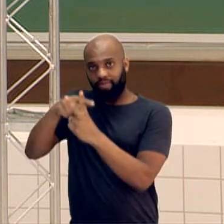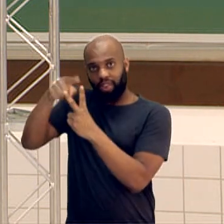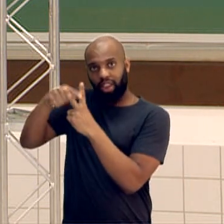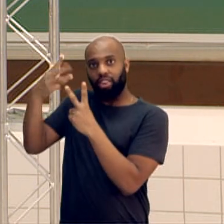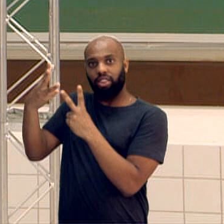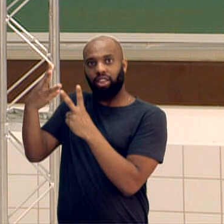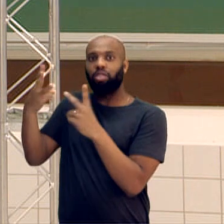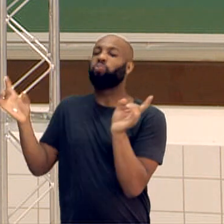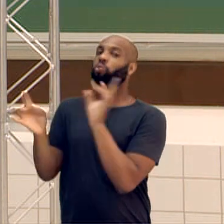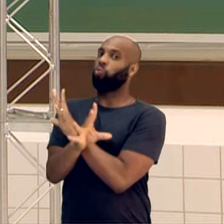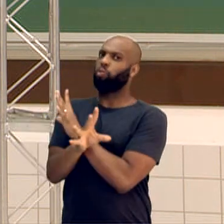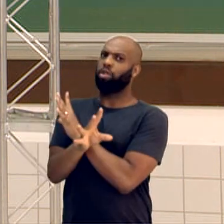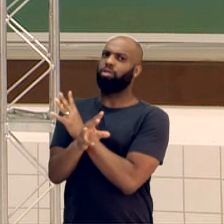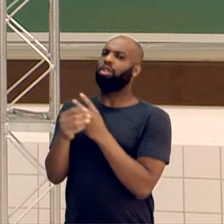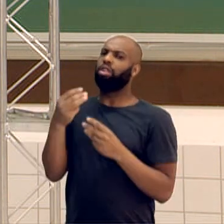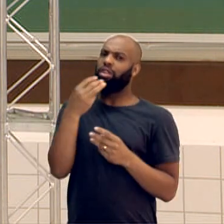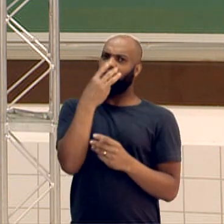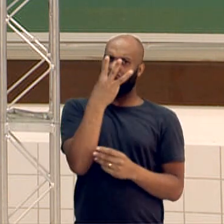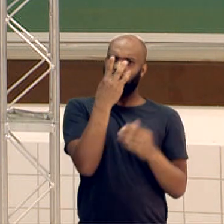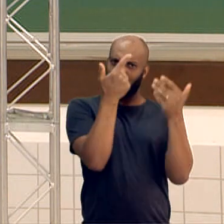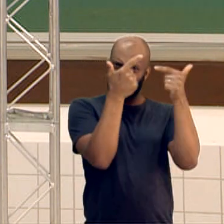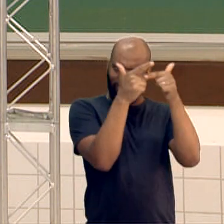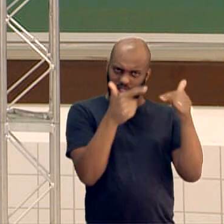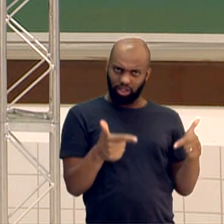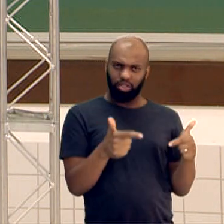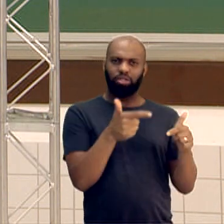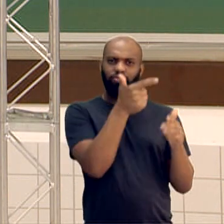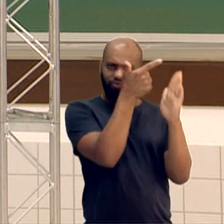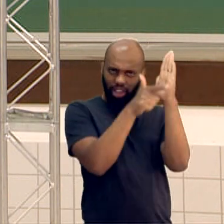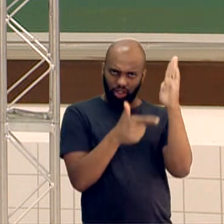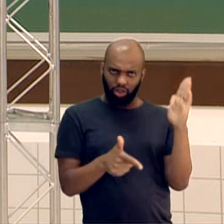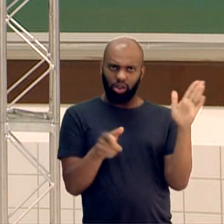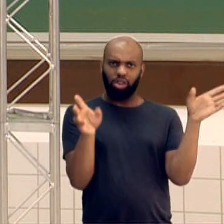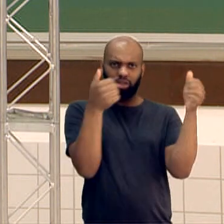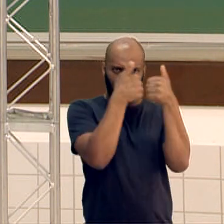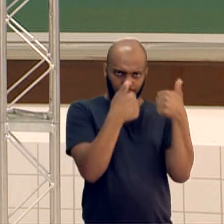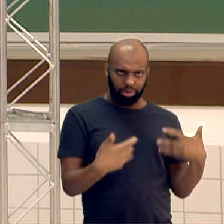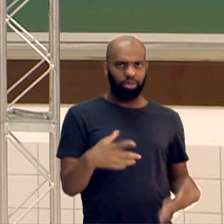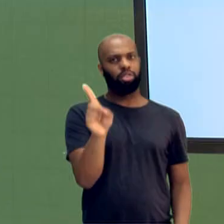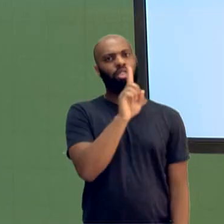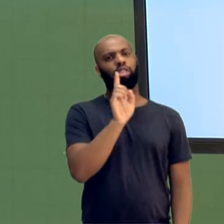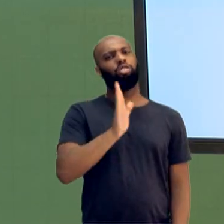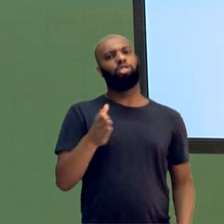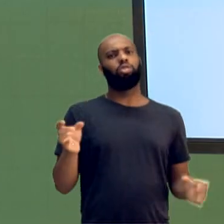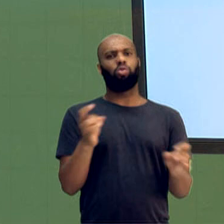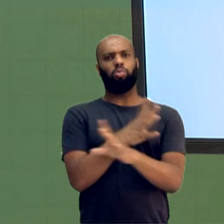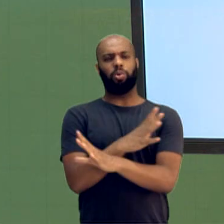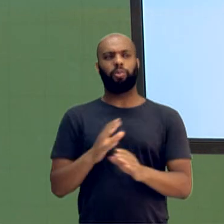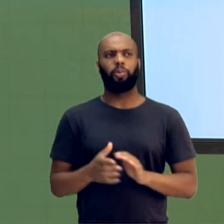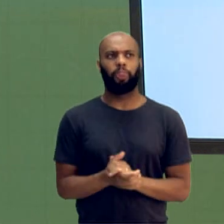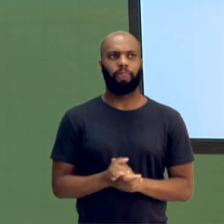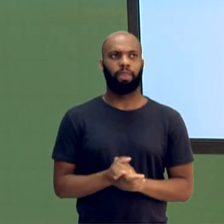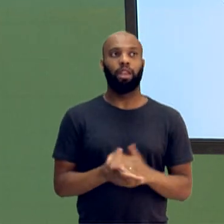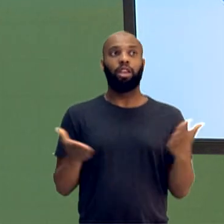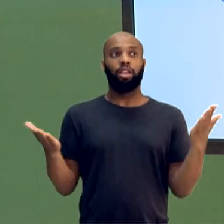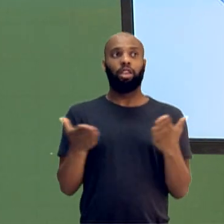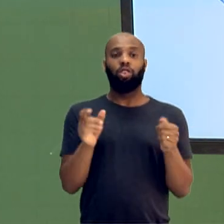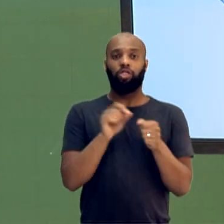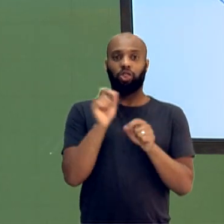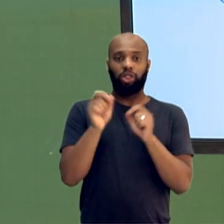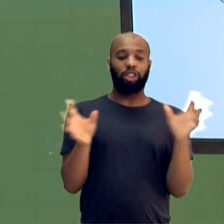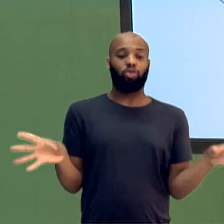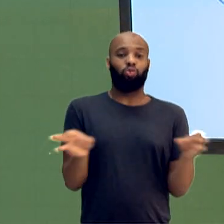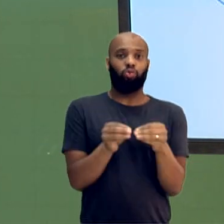para fatorar mais, né? É só ele. Então, o que eu tenho? Simplifico. Olha, eu vou simplificar aqui o